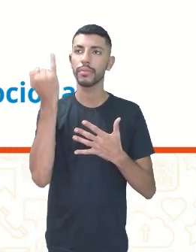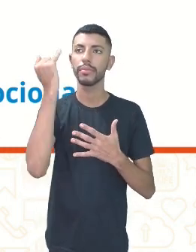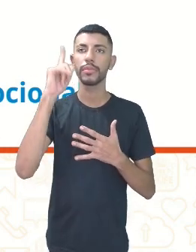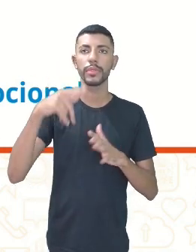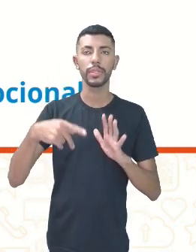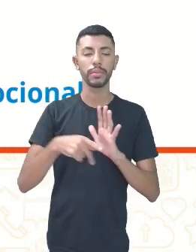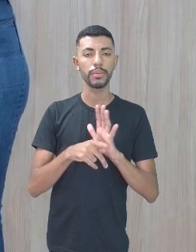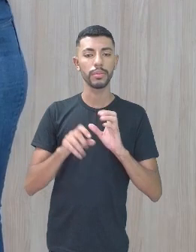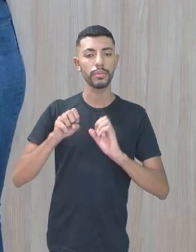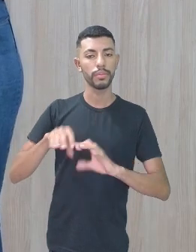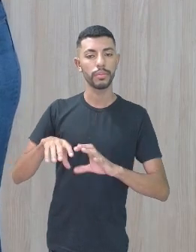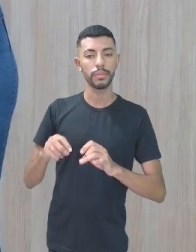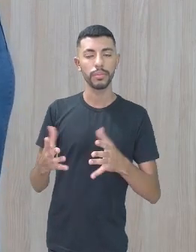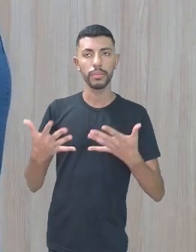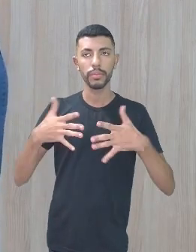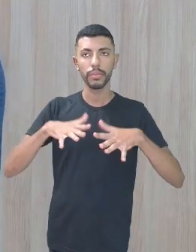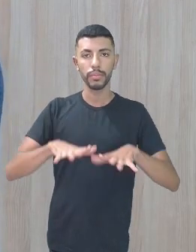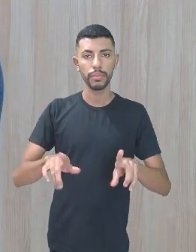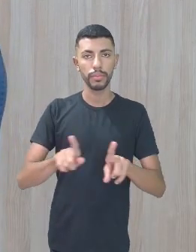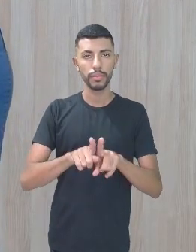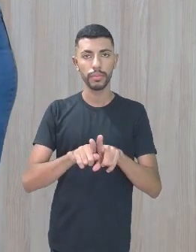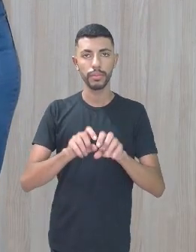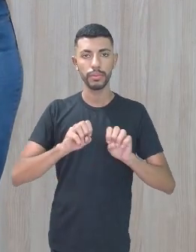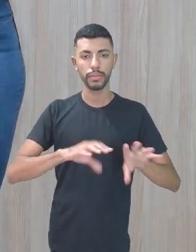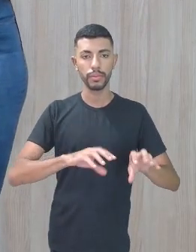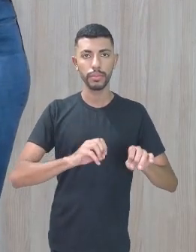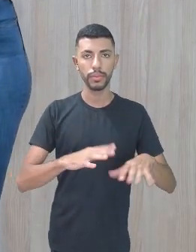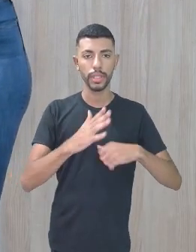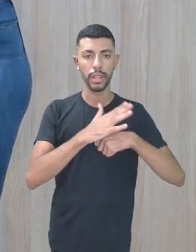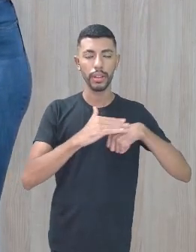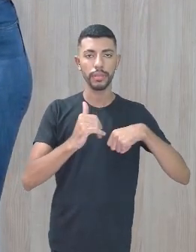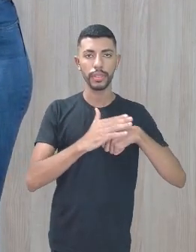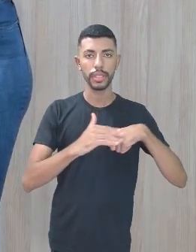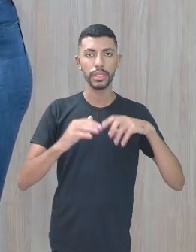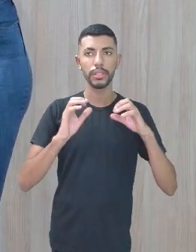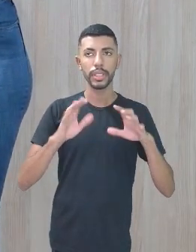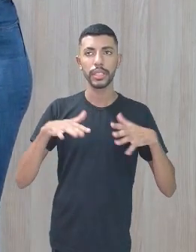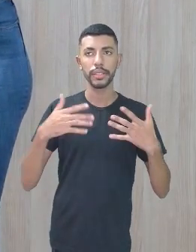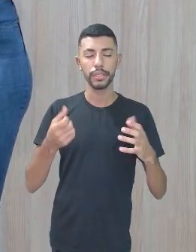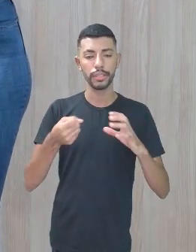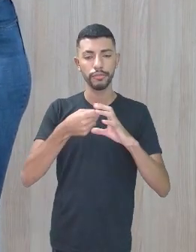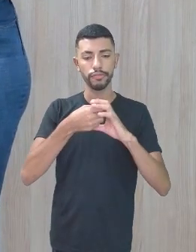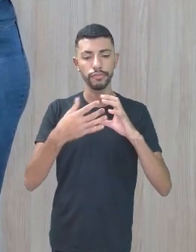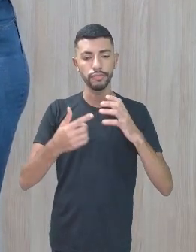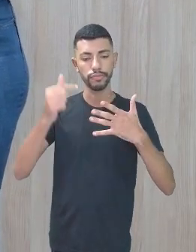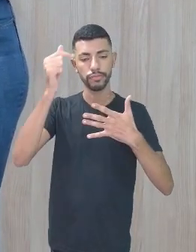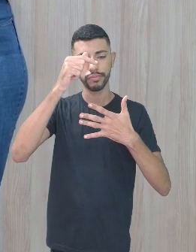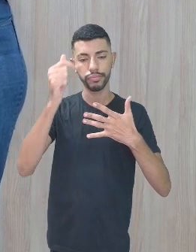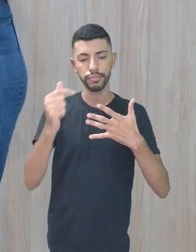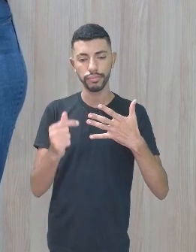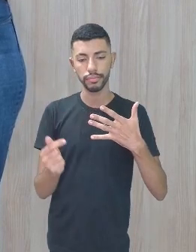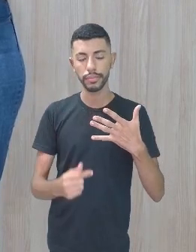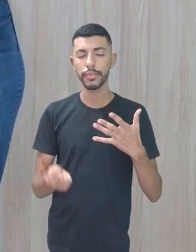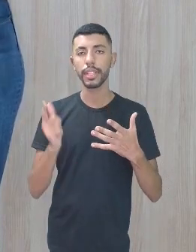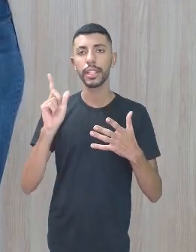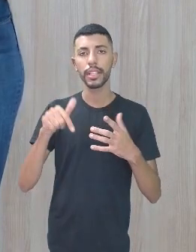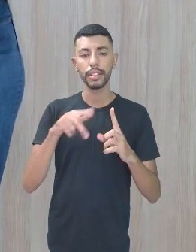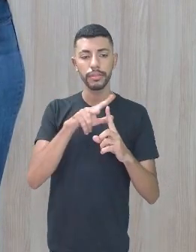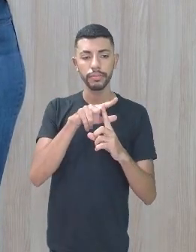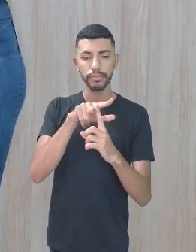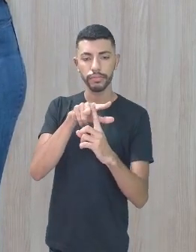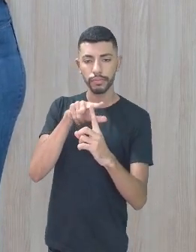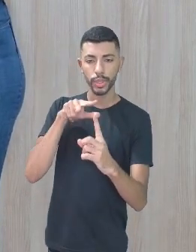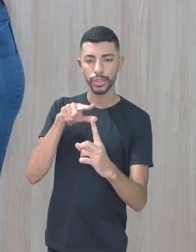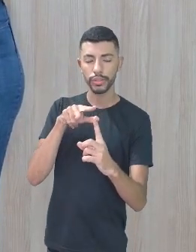educação inclusiva quanto na educação afetiva. Então, são aspectos que compõem os dois olhares